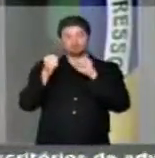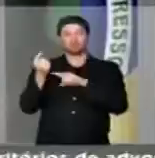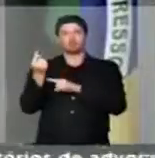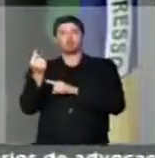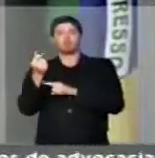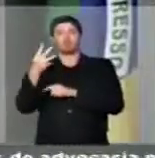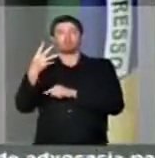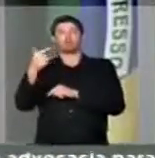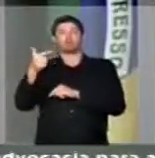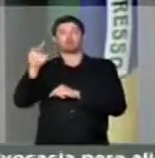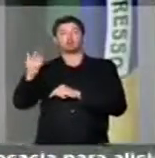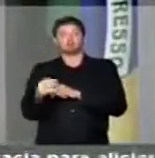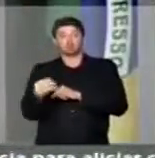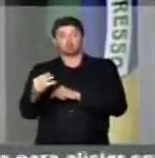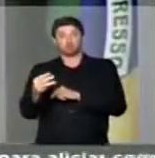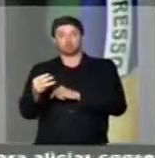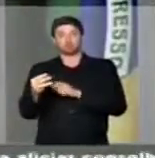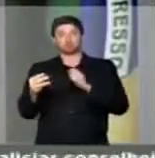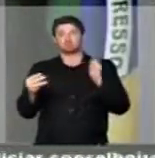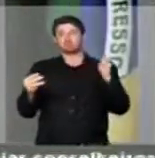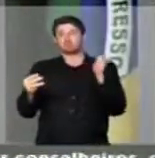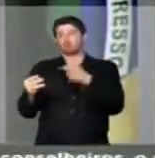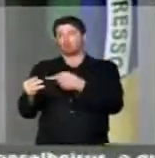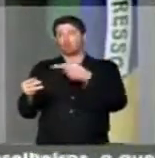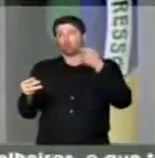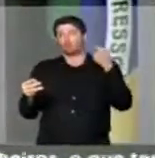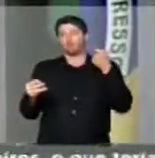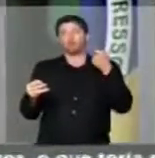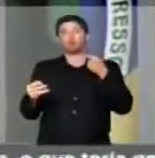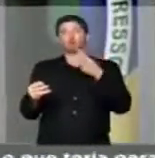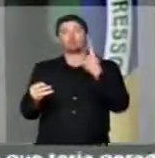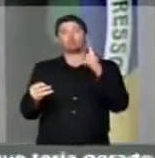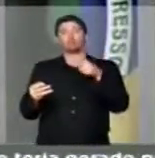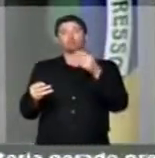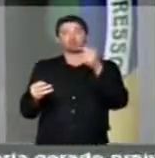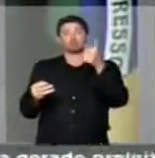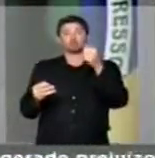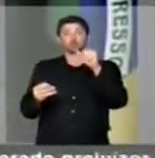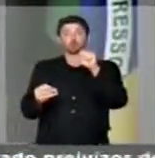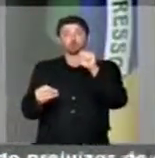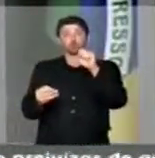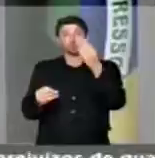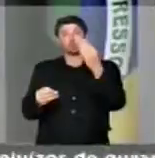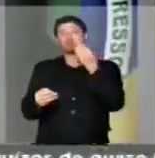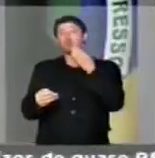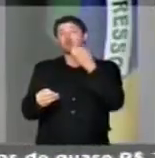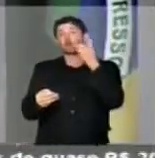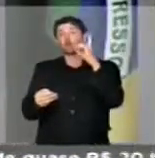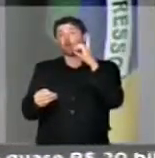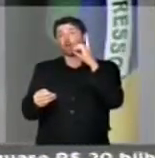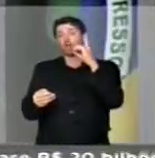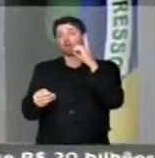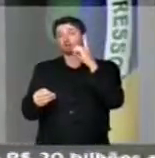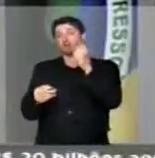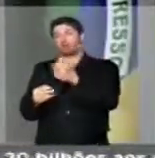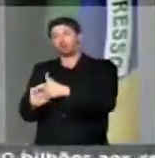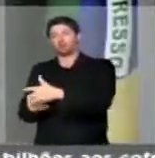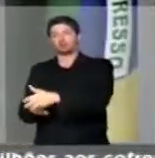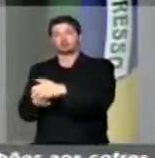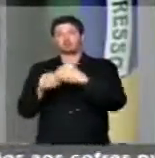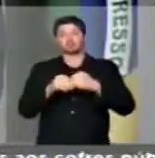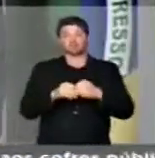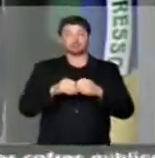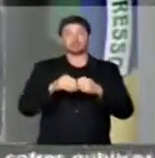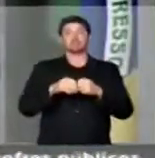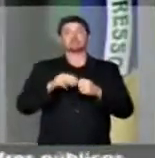valia 42 milhões, foi comprada por 1,18 bilhões de dólares. Na CPI